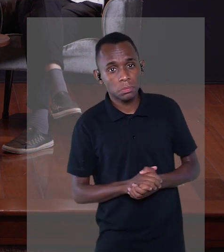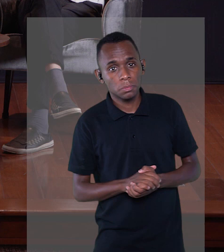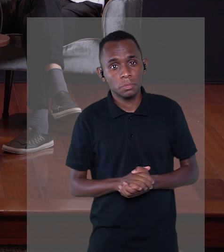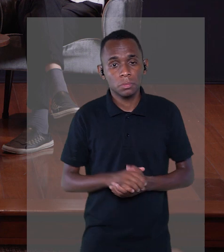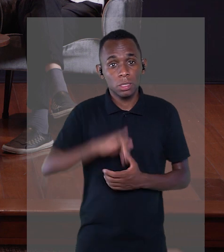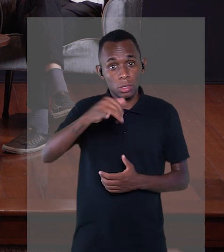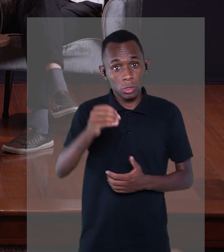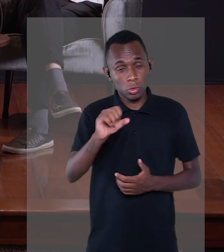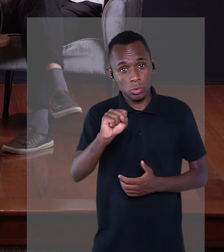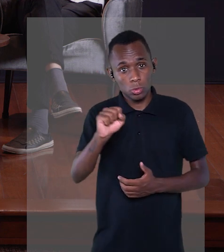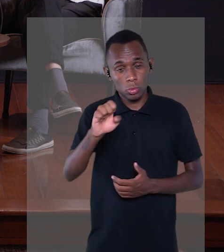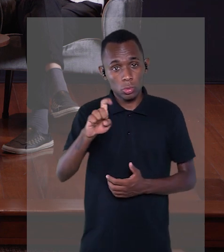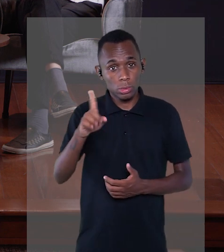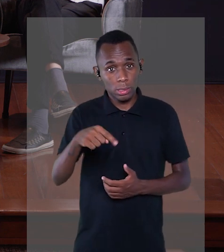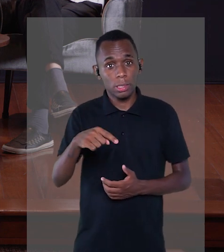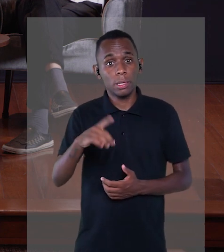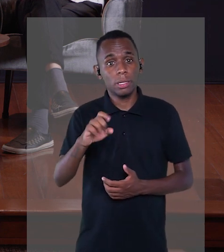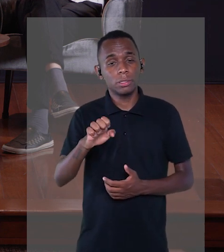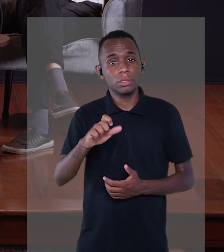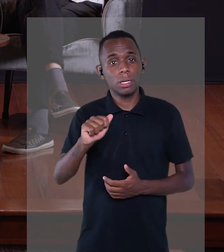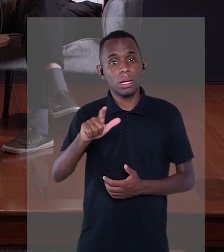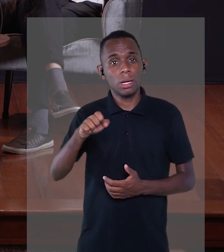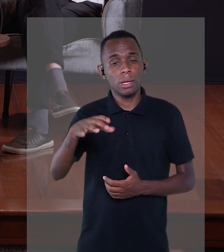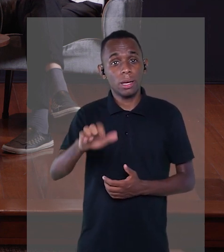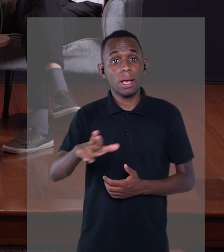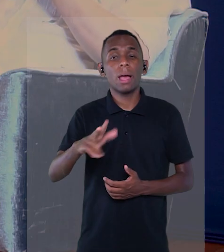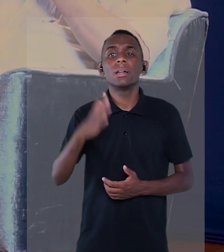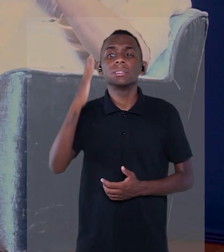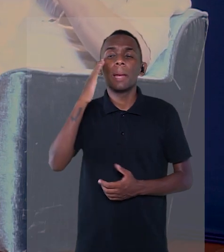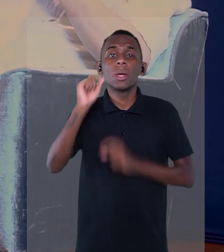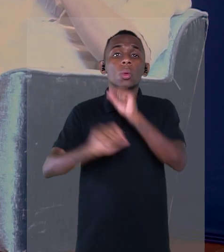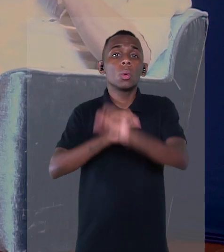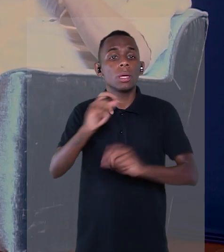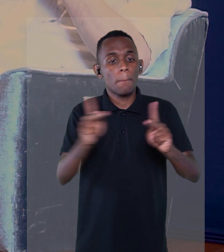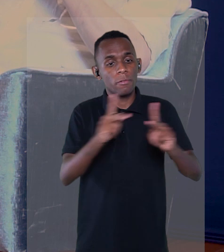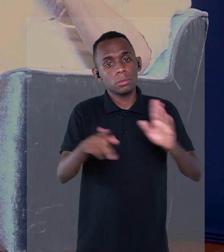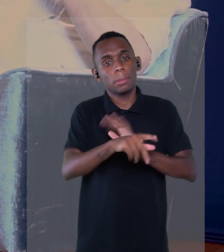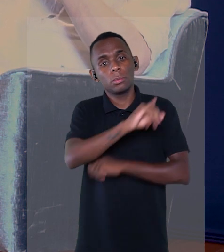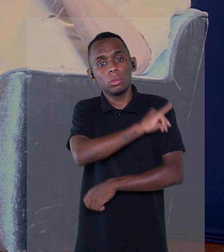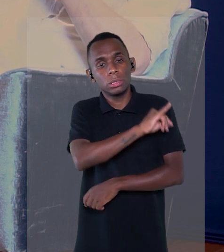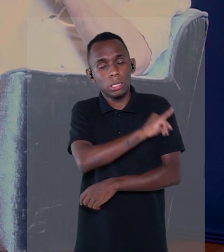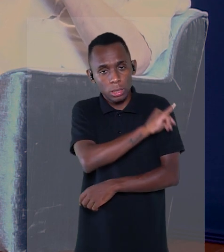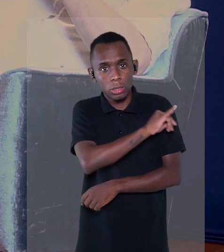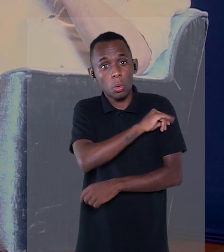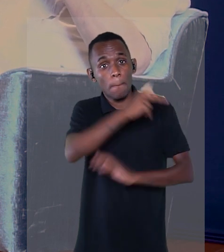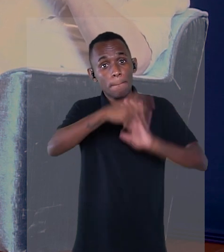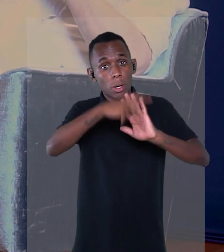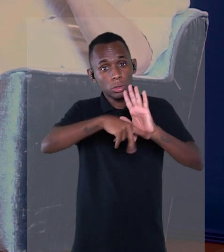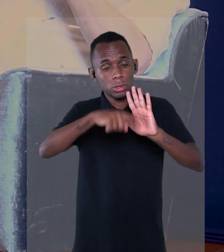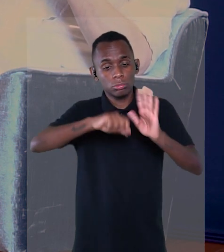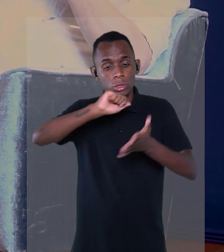O José de Alencar, lá na nuvem dos escritores, fica sabendo que tem uma professora do Rio de Janeiro com o projeto